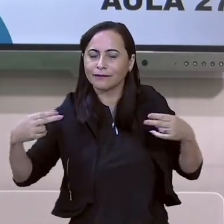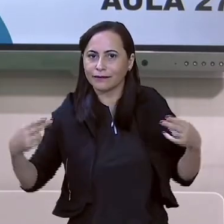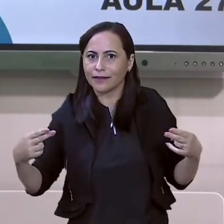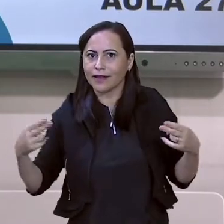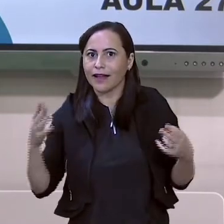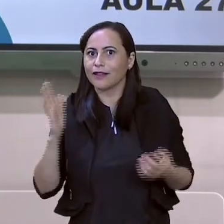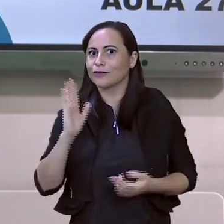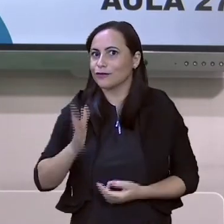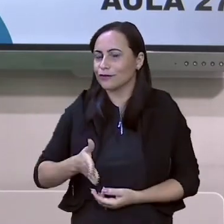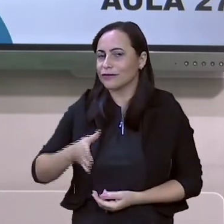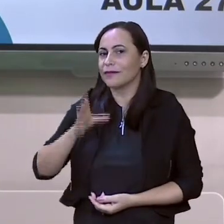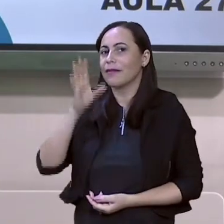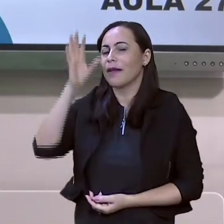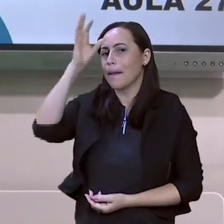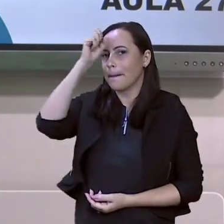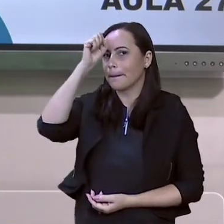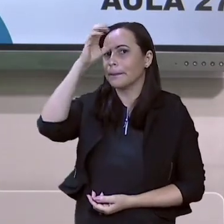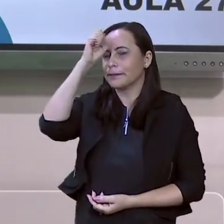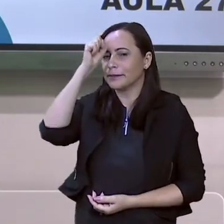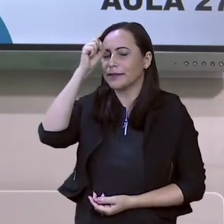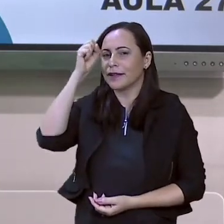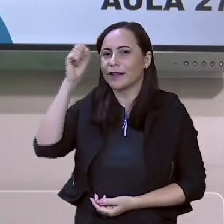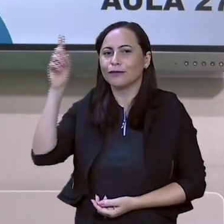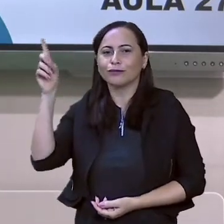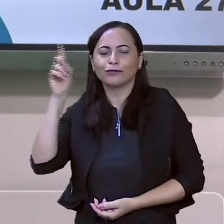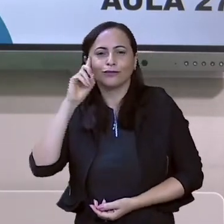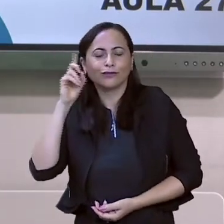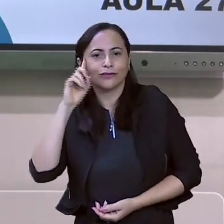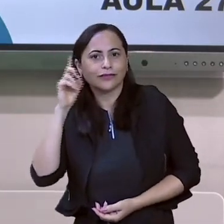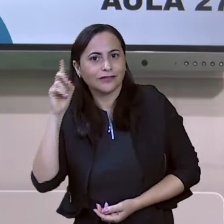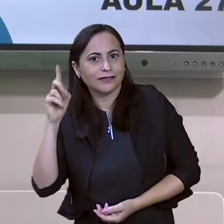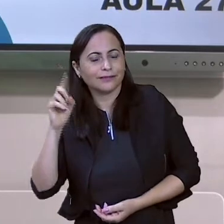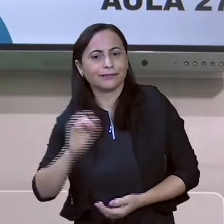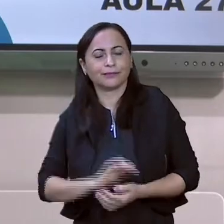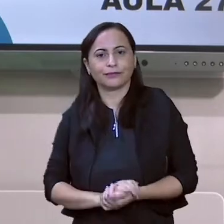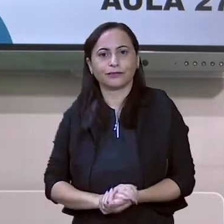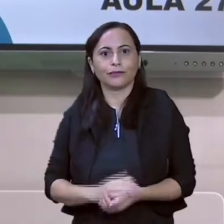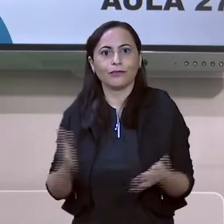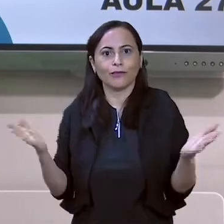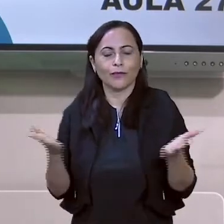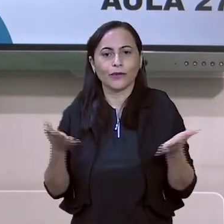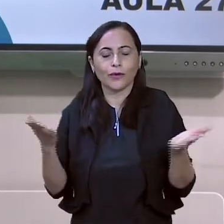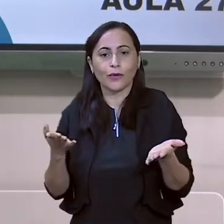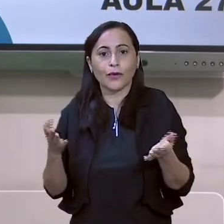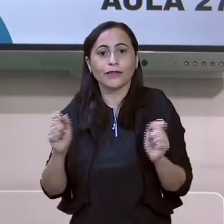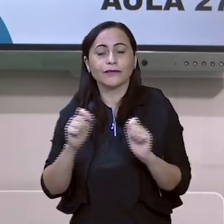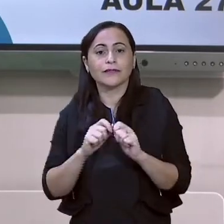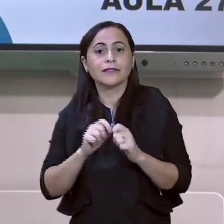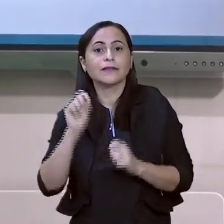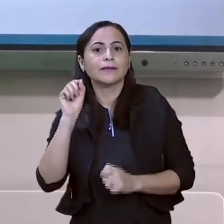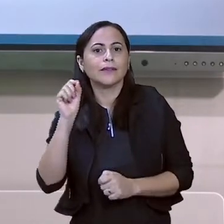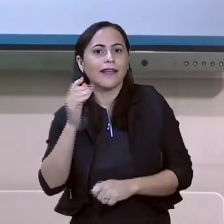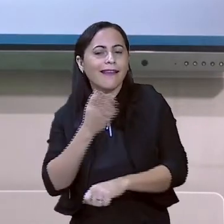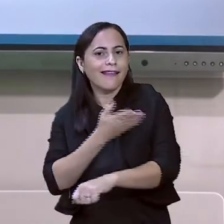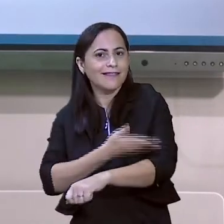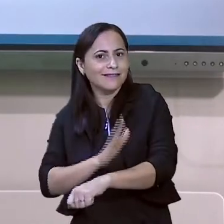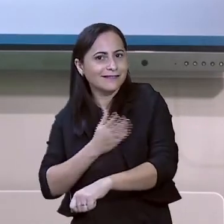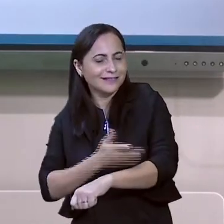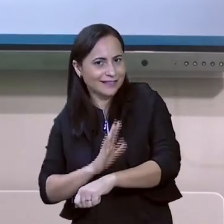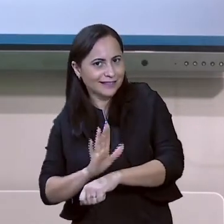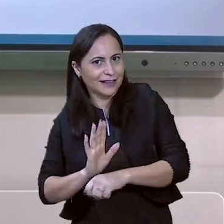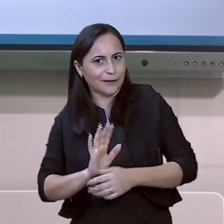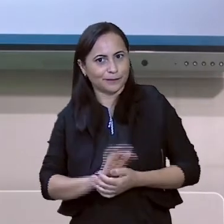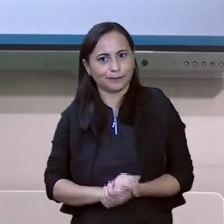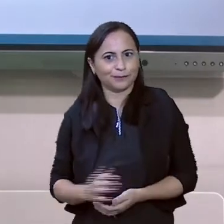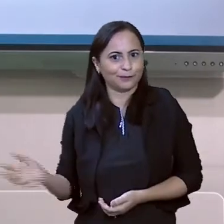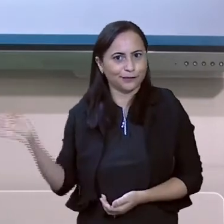a utilizar no nosso cotidiano, no nosso dia a dia, e vamos praticar aí mais um pouquinho. Então